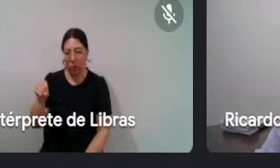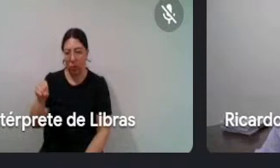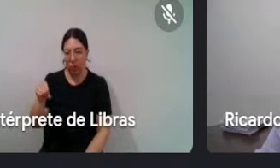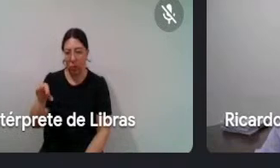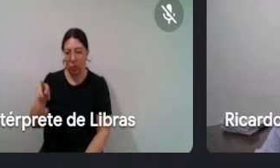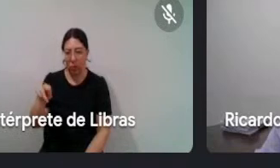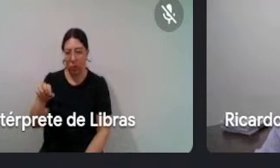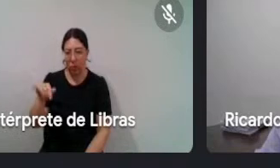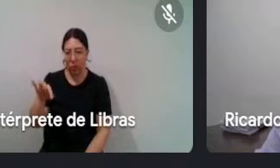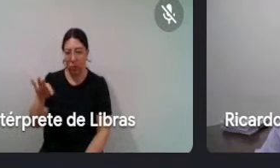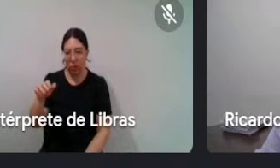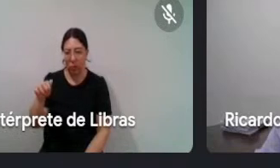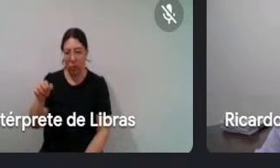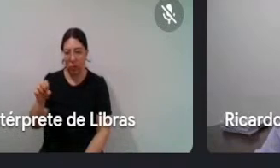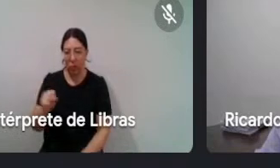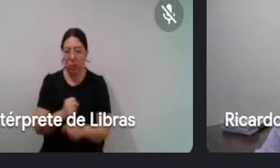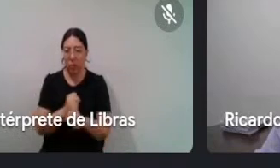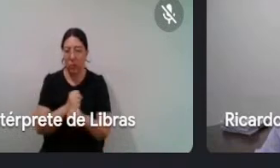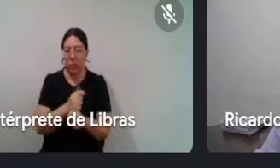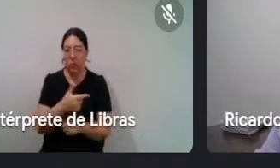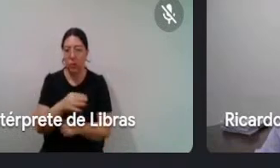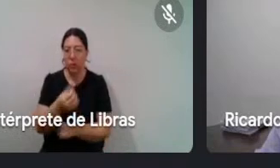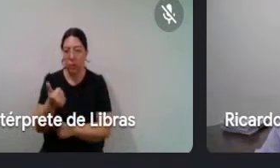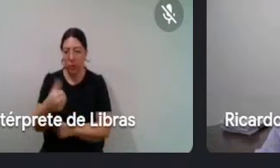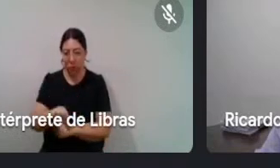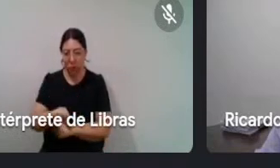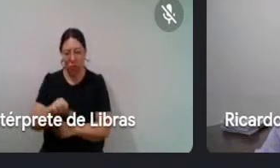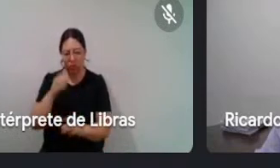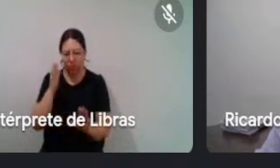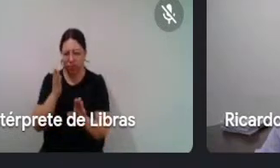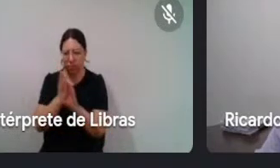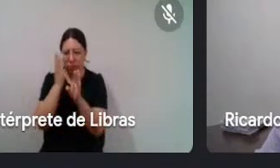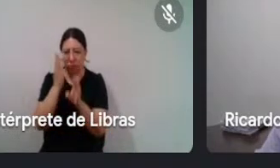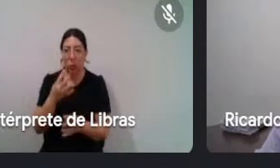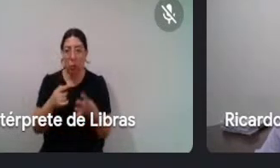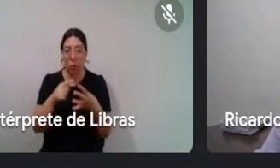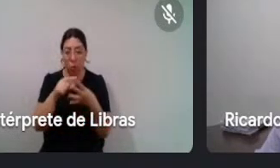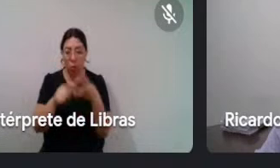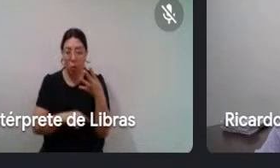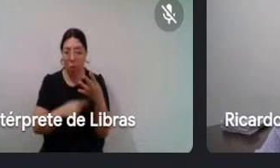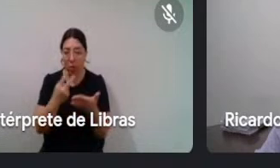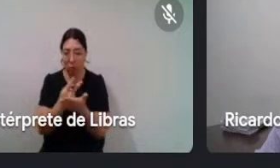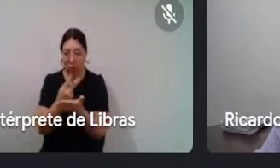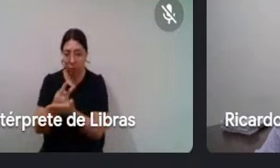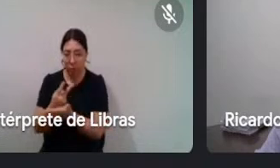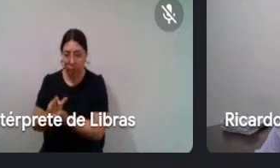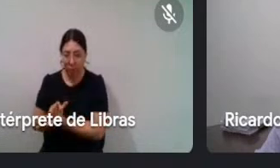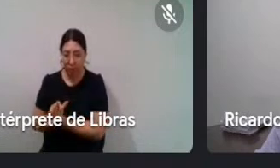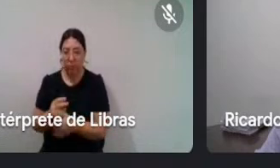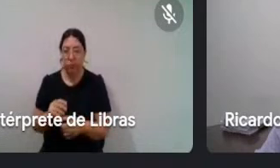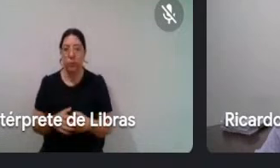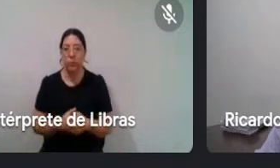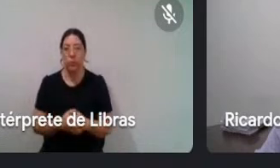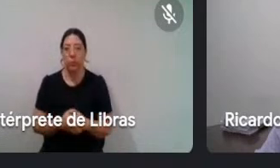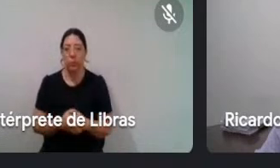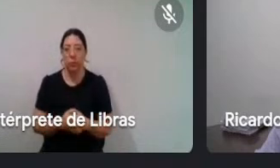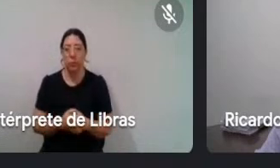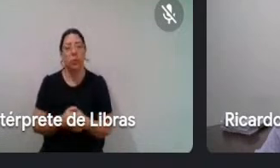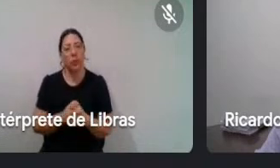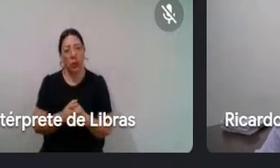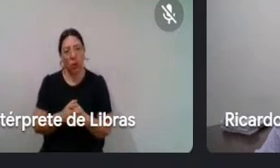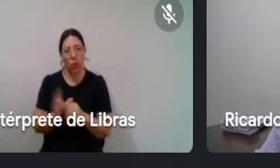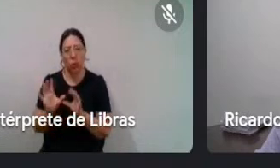identificadas 4 irregularidades e tanto a CESEP quanto a Procuradoria